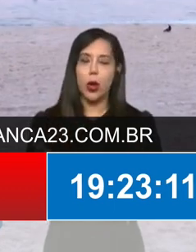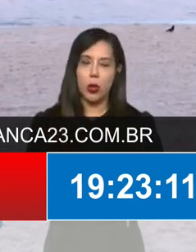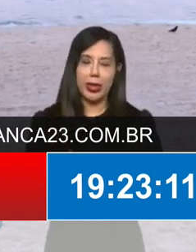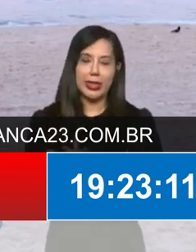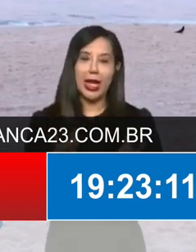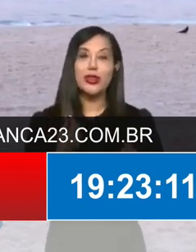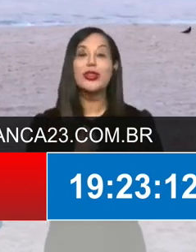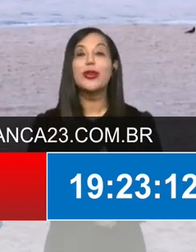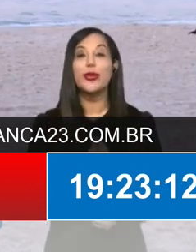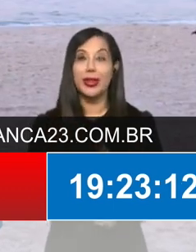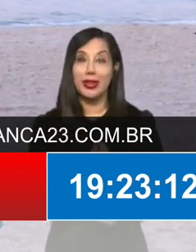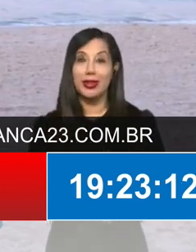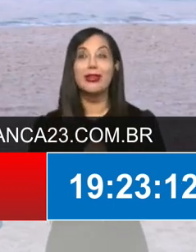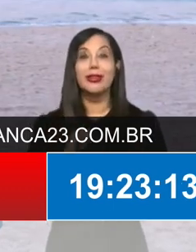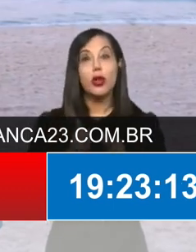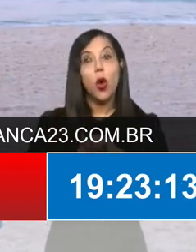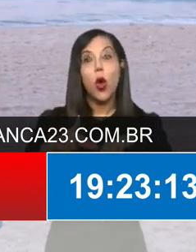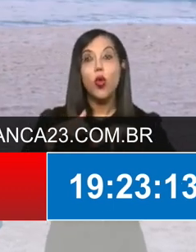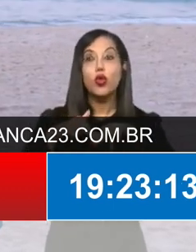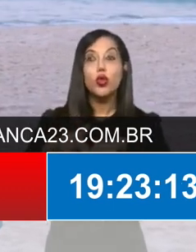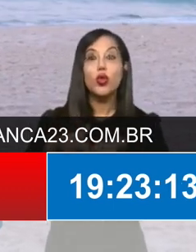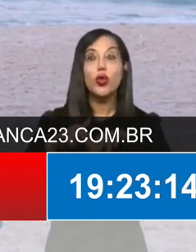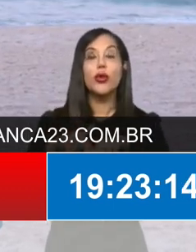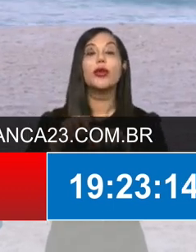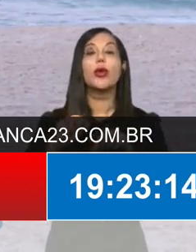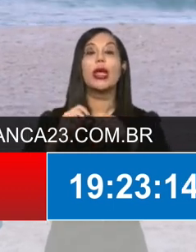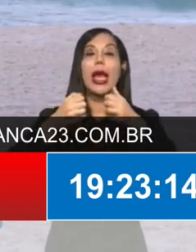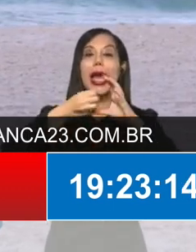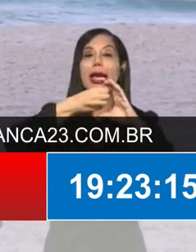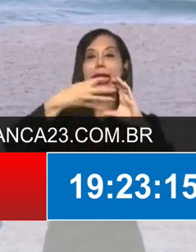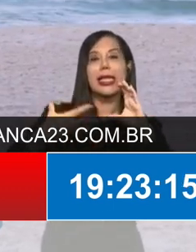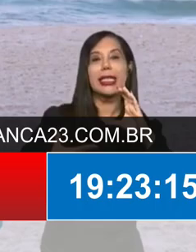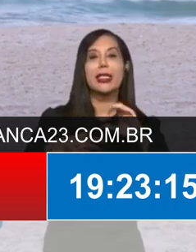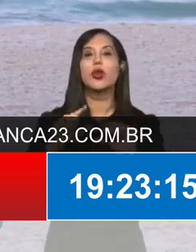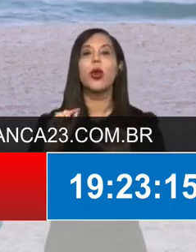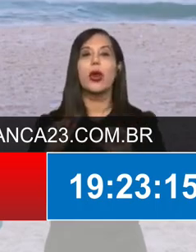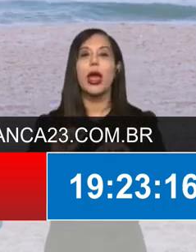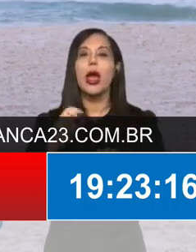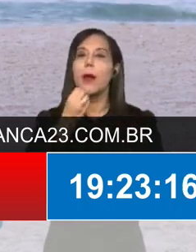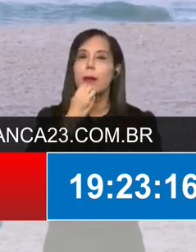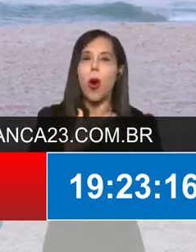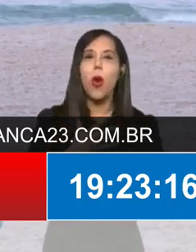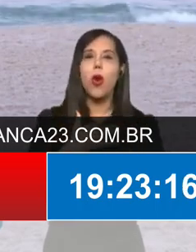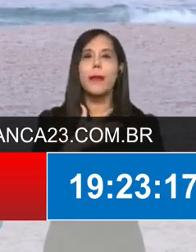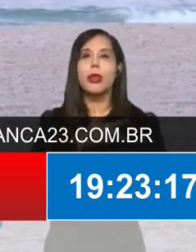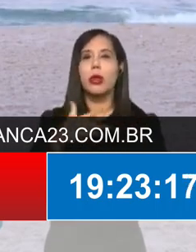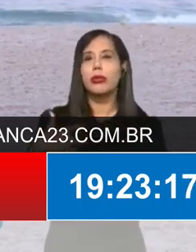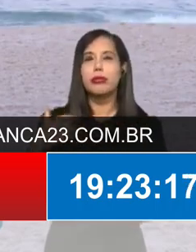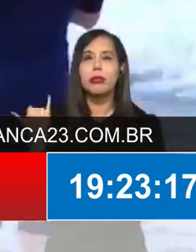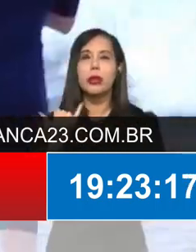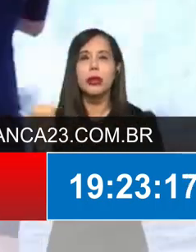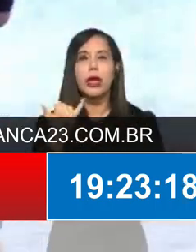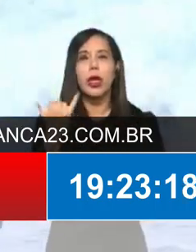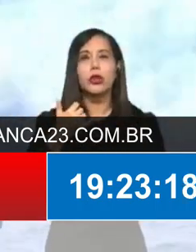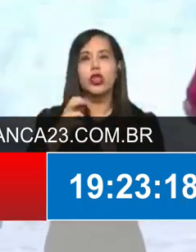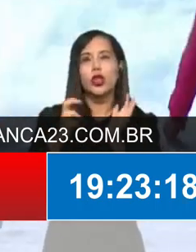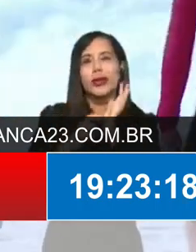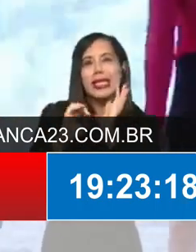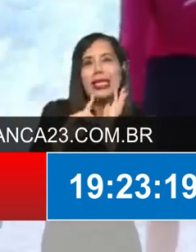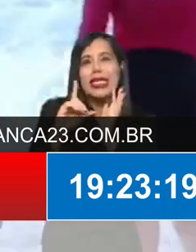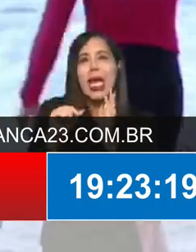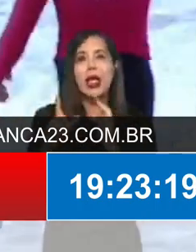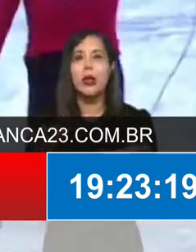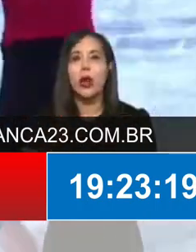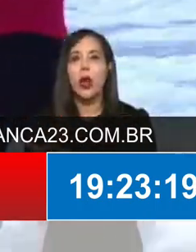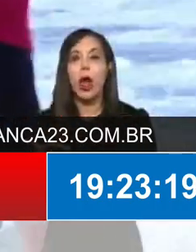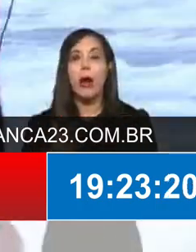vida. É, o surf ele tem como característica ter as melhores condições nessa primeira hora da manhã. No meu caso,